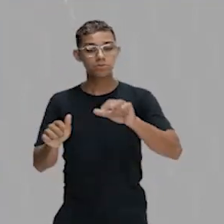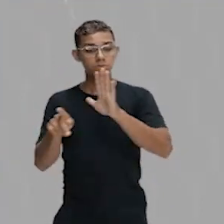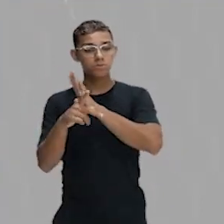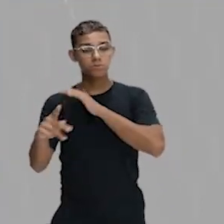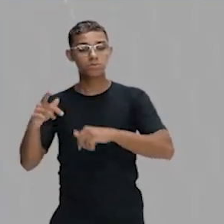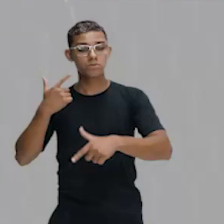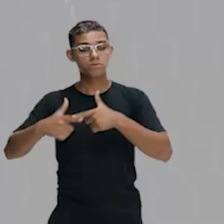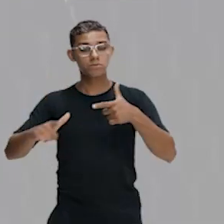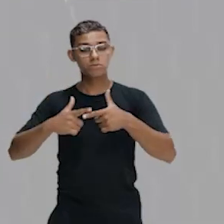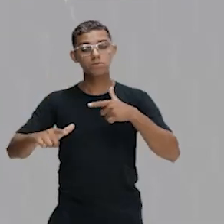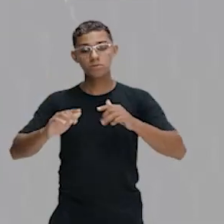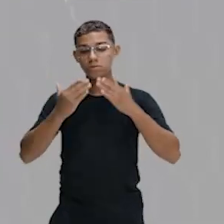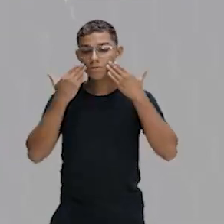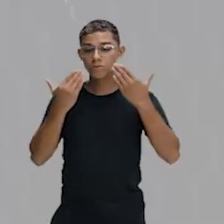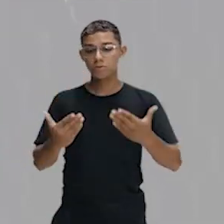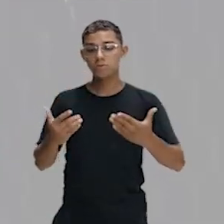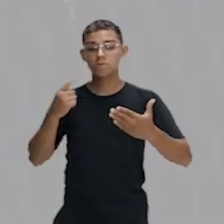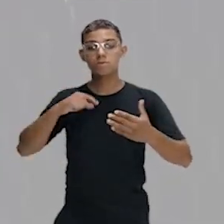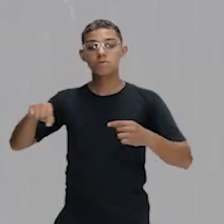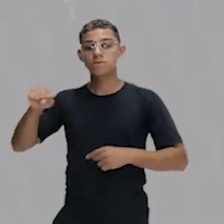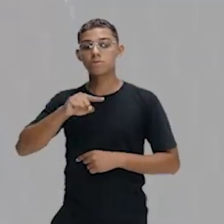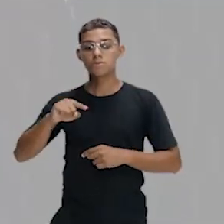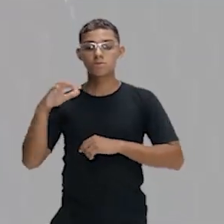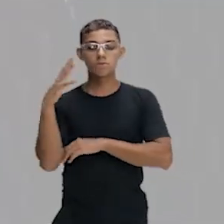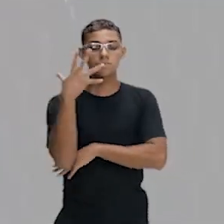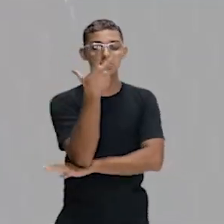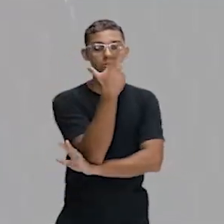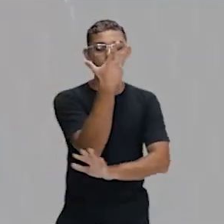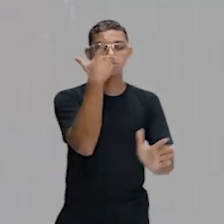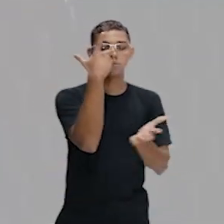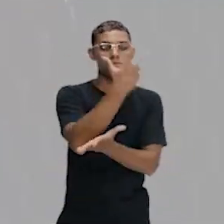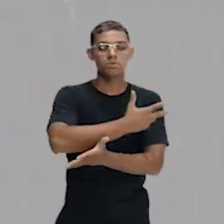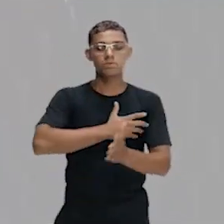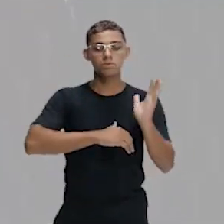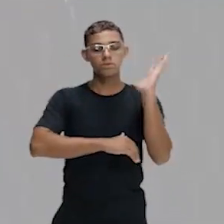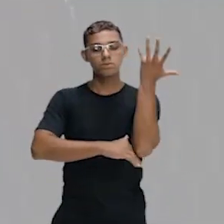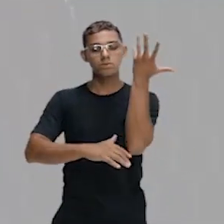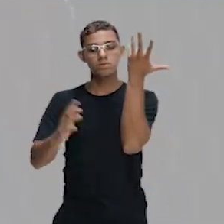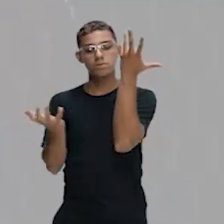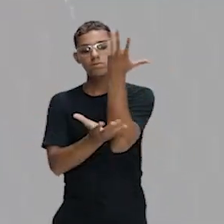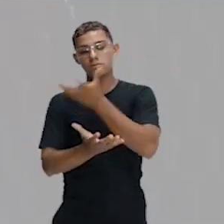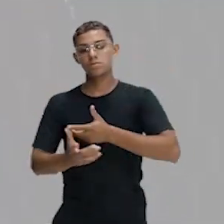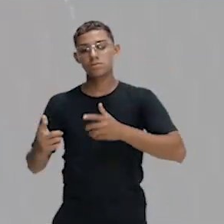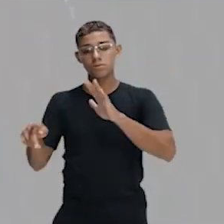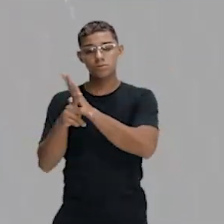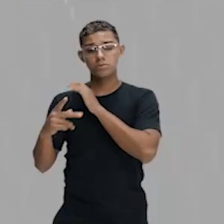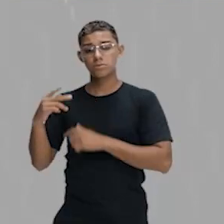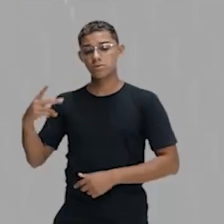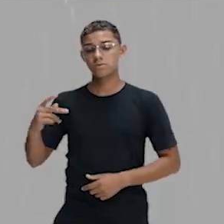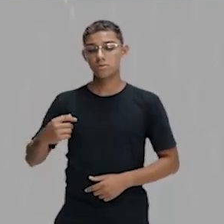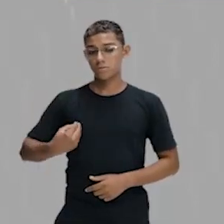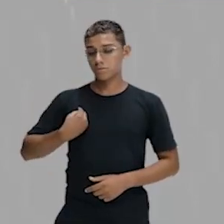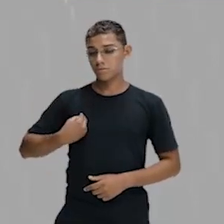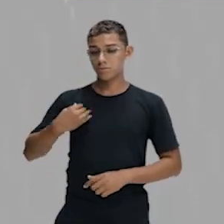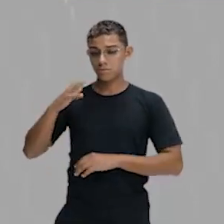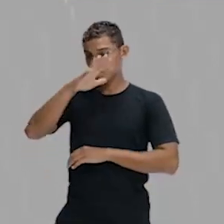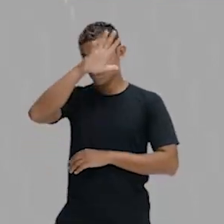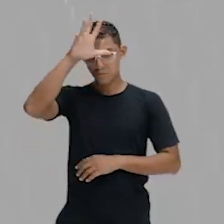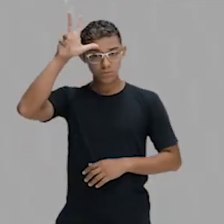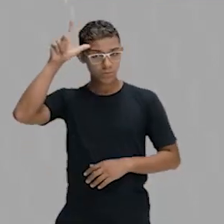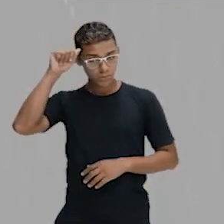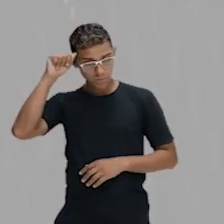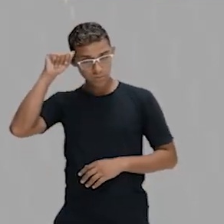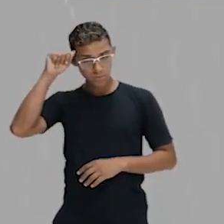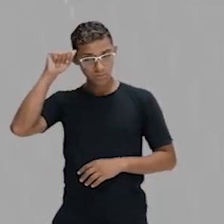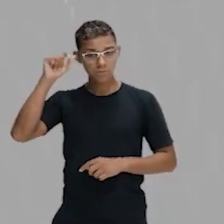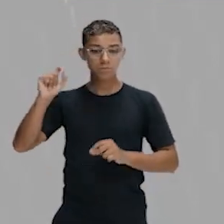problemas que pode afetar o domínio amazônico é o desmatamento. Como vocês já sabem, como ela pertence à floresta tropical, o